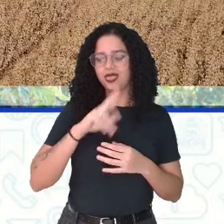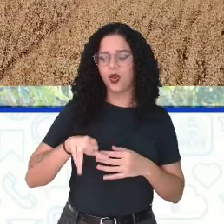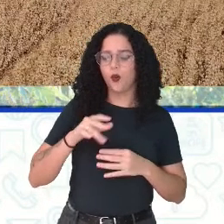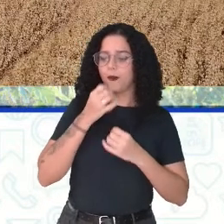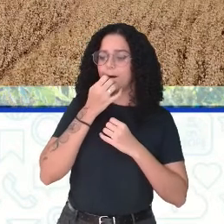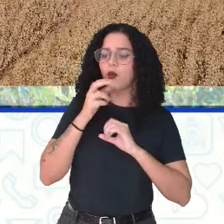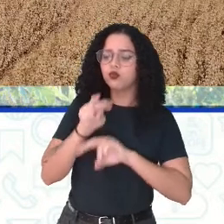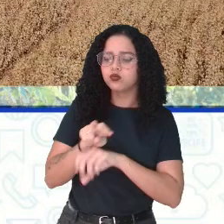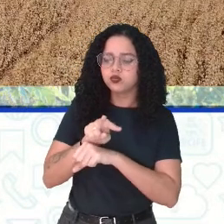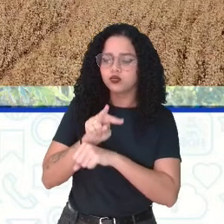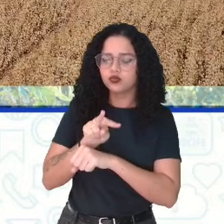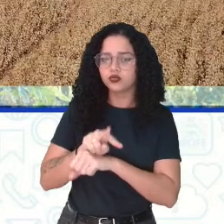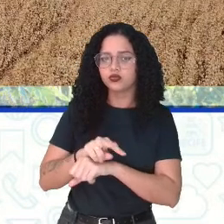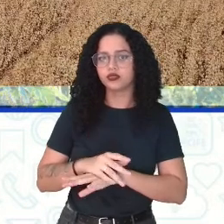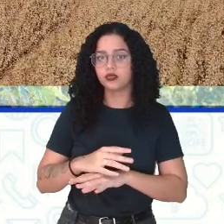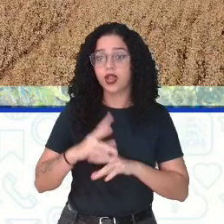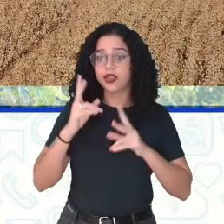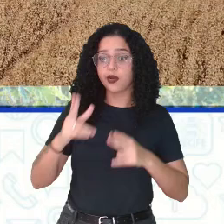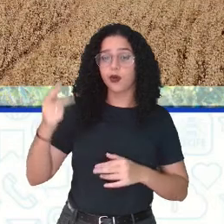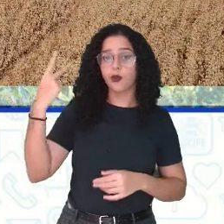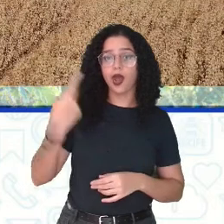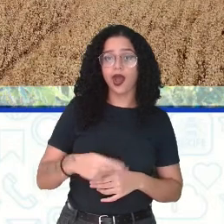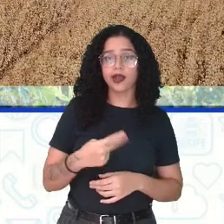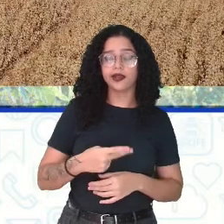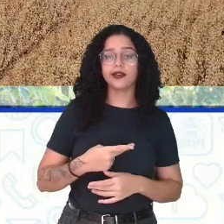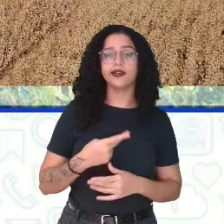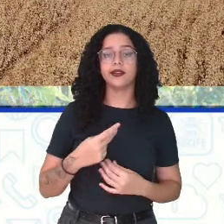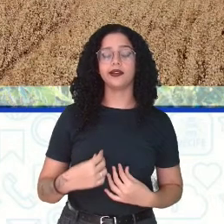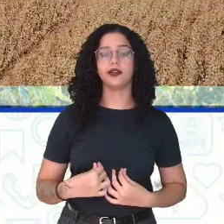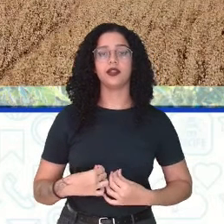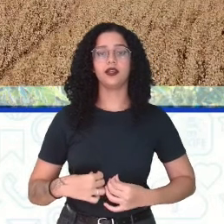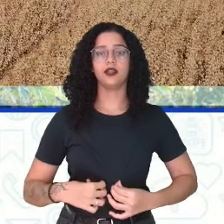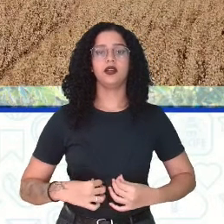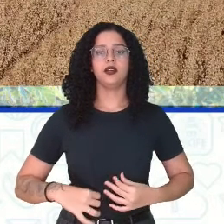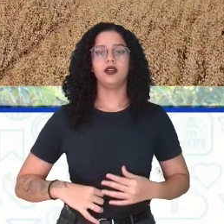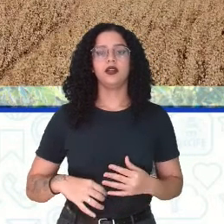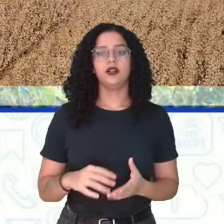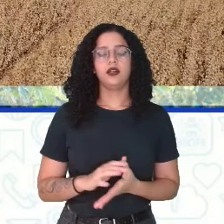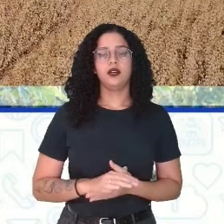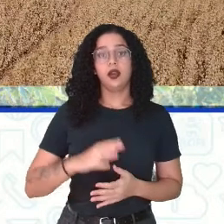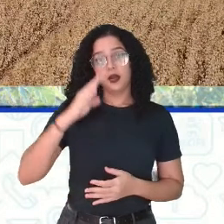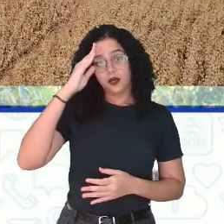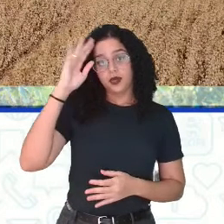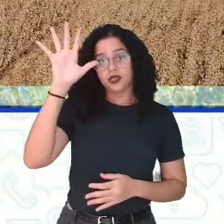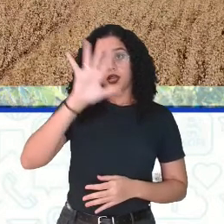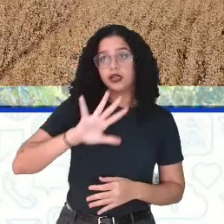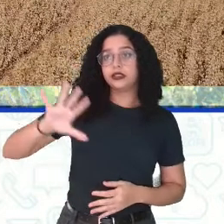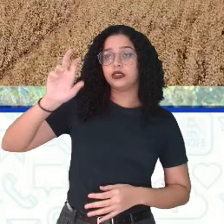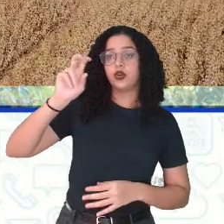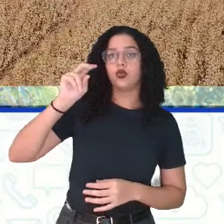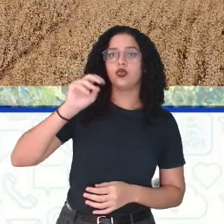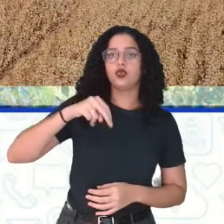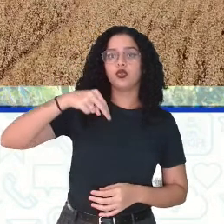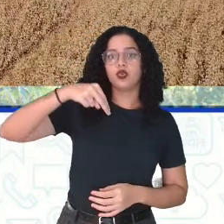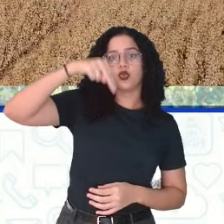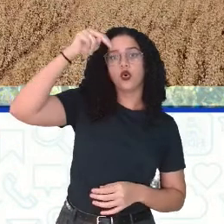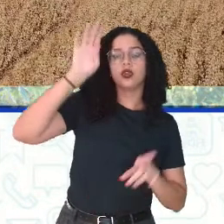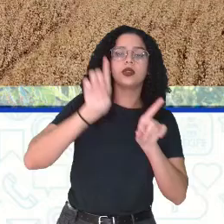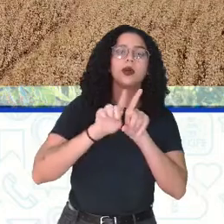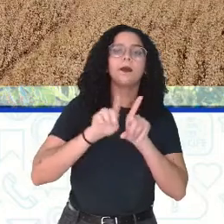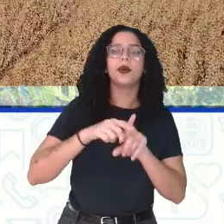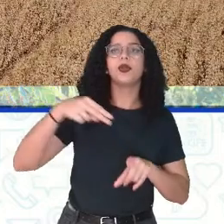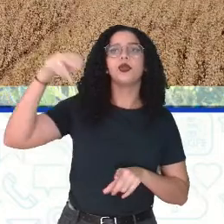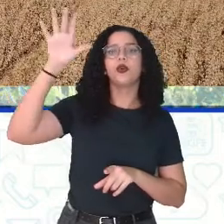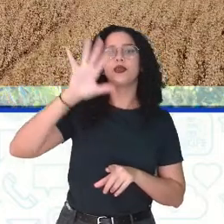solo aqui da região da Mata, onde era a Mata Atlântica, né? Mas principalmente a região norte e nordeste do país, algumas regiões